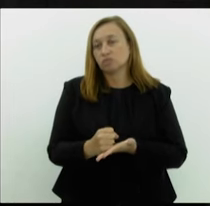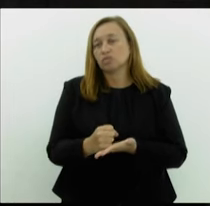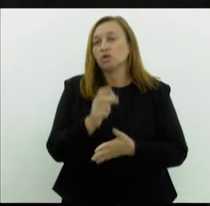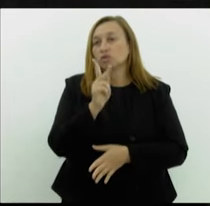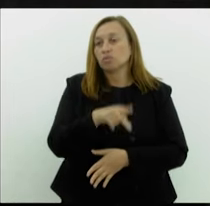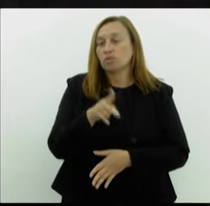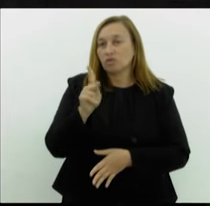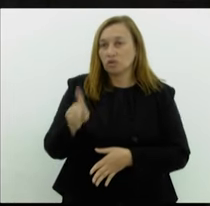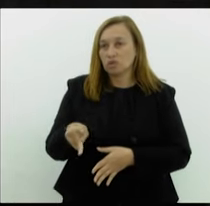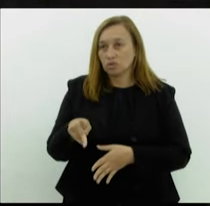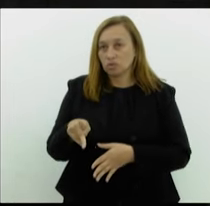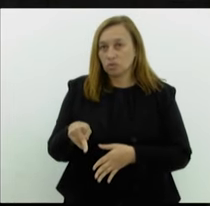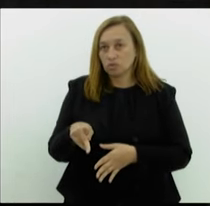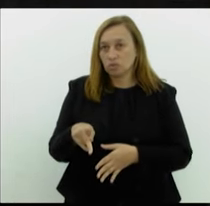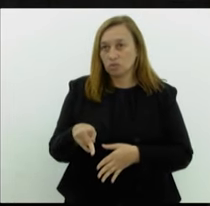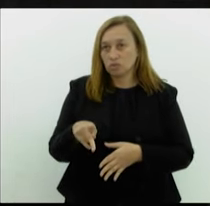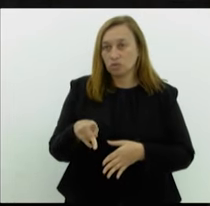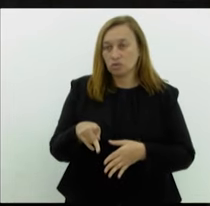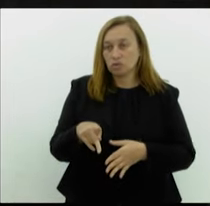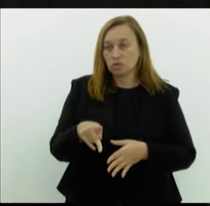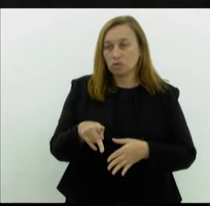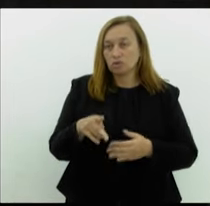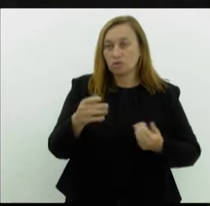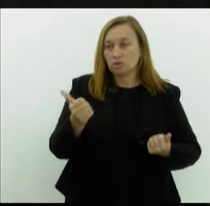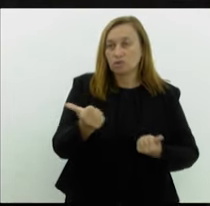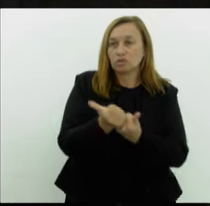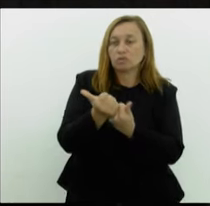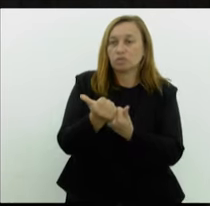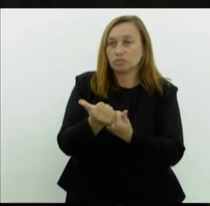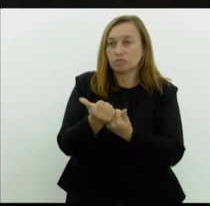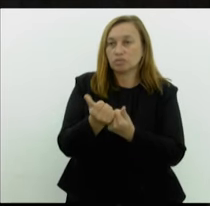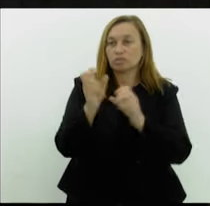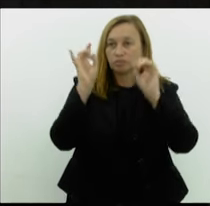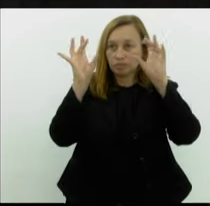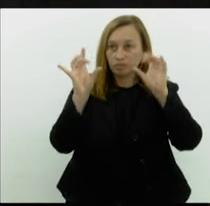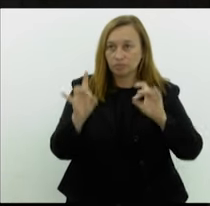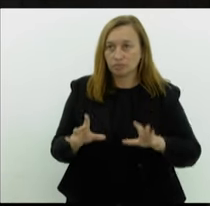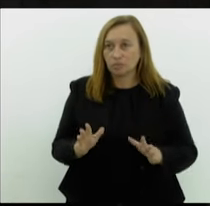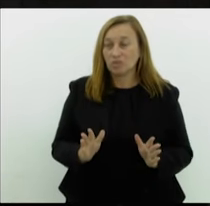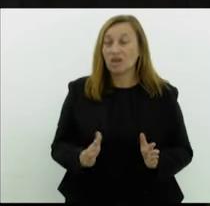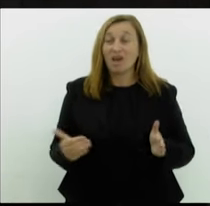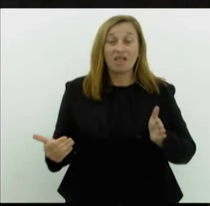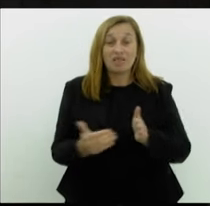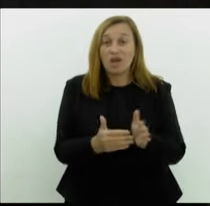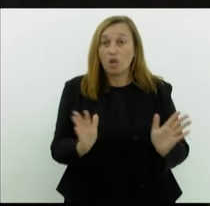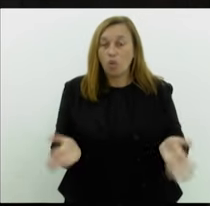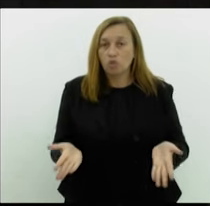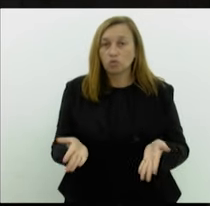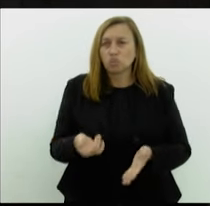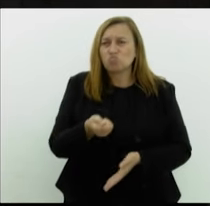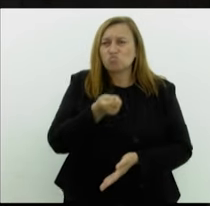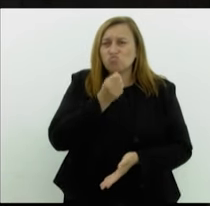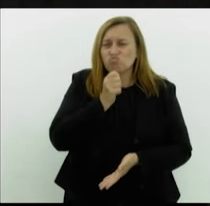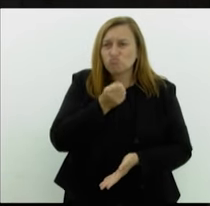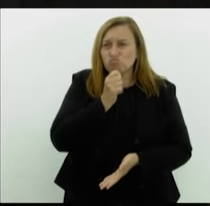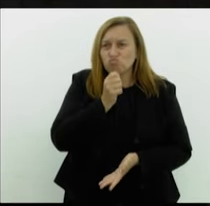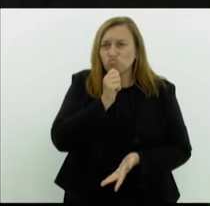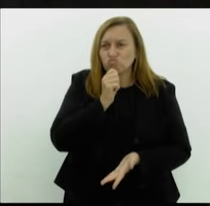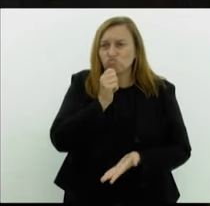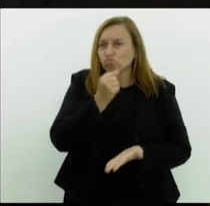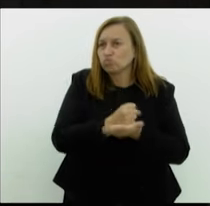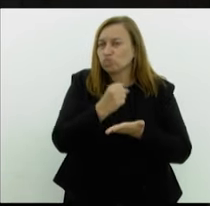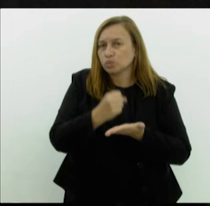de educação, até hoje, nunca houve a contratação de um professor de apoio